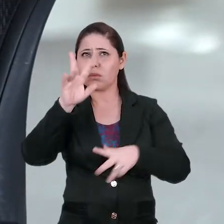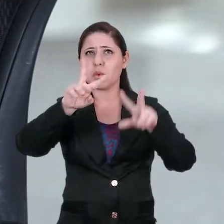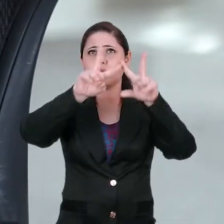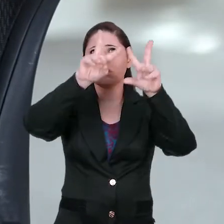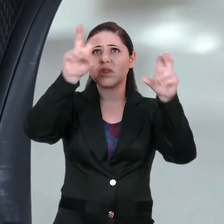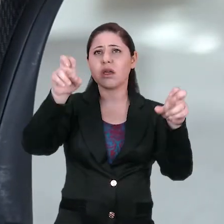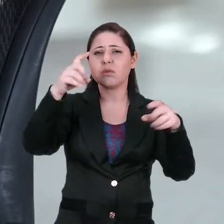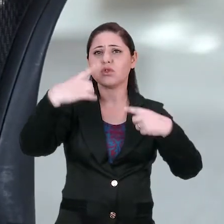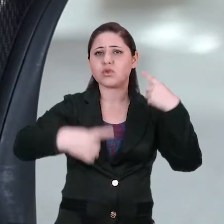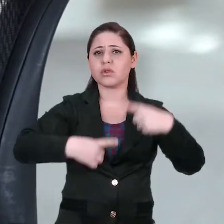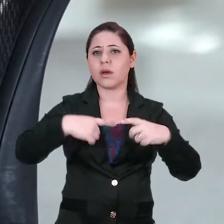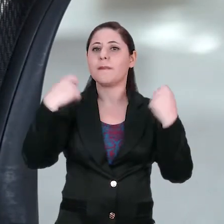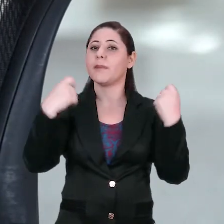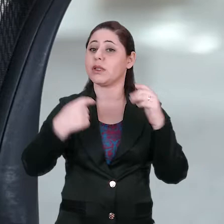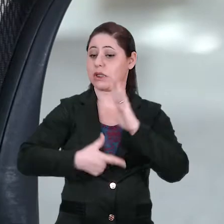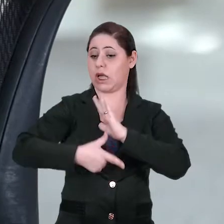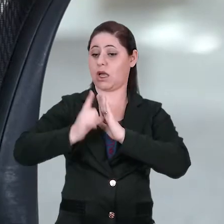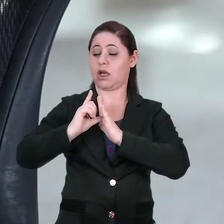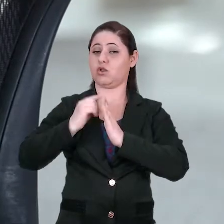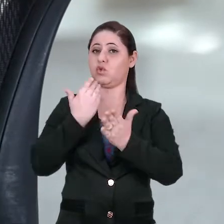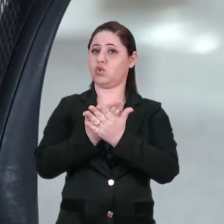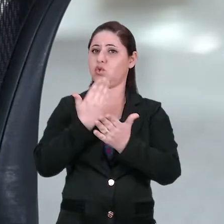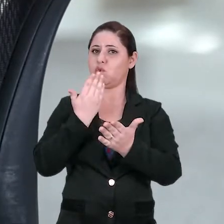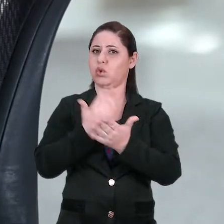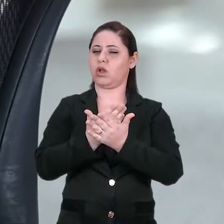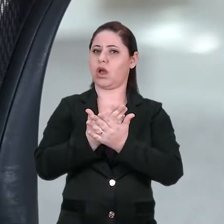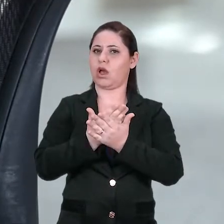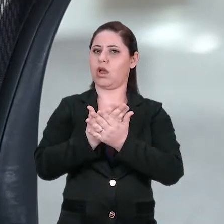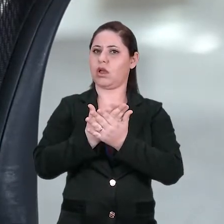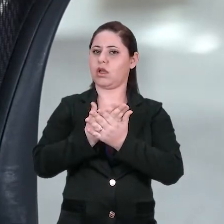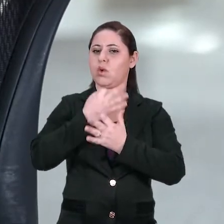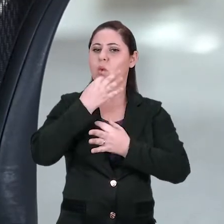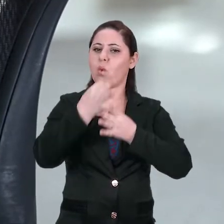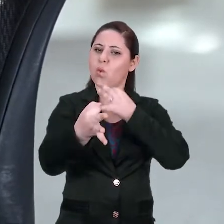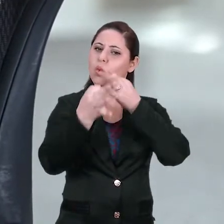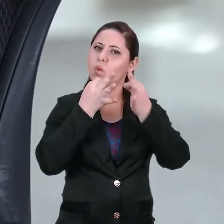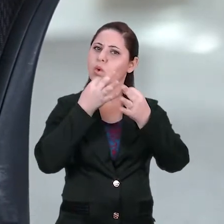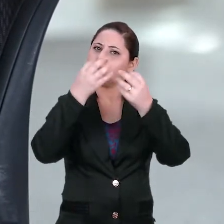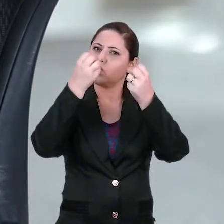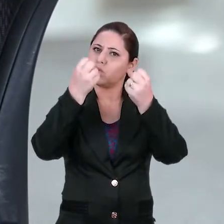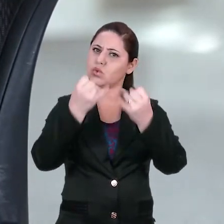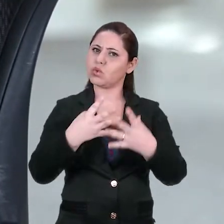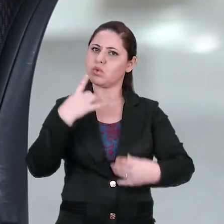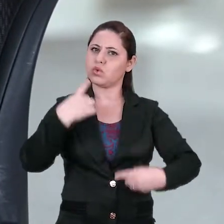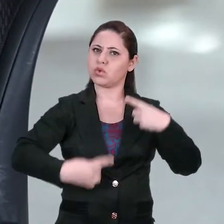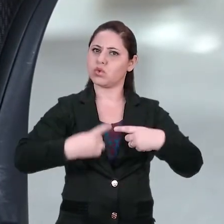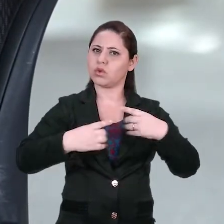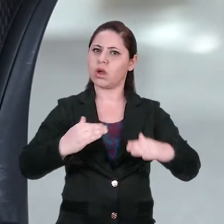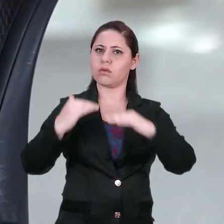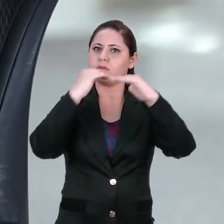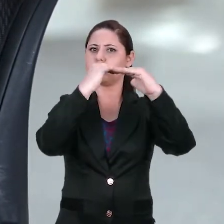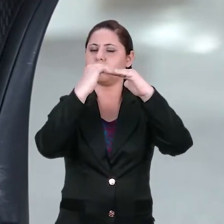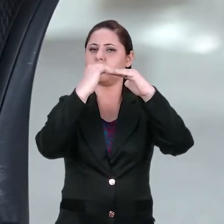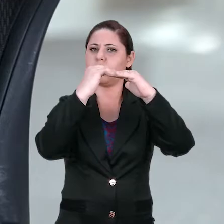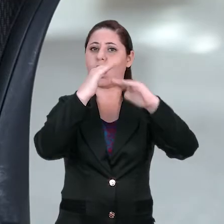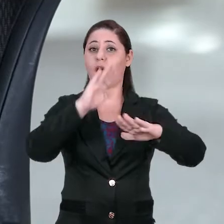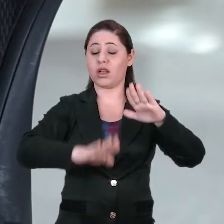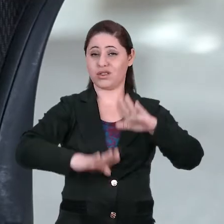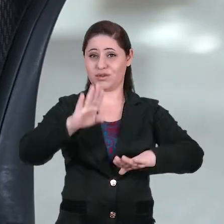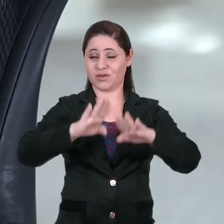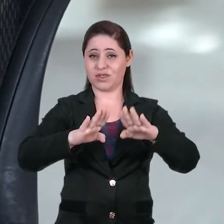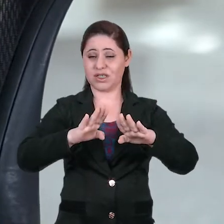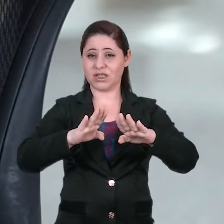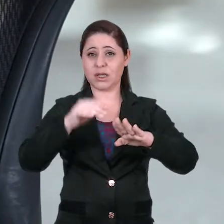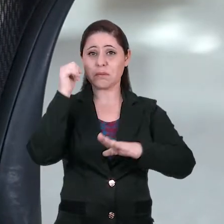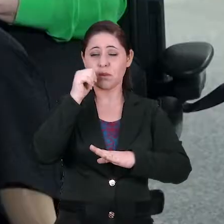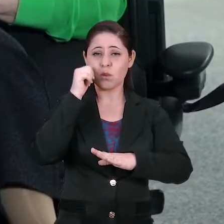saber qual é o assunto que vai ser tratado, estudar aquele assunto e dar a sua opinião, debater de igual para igual.